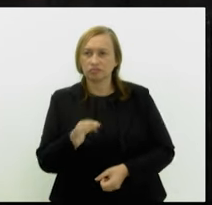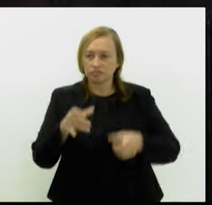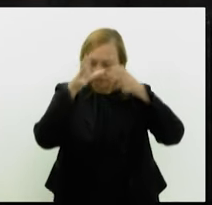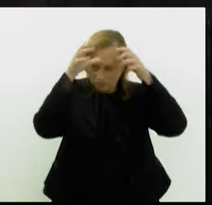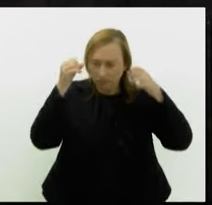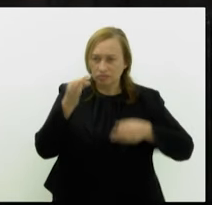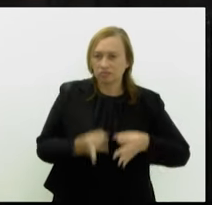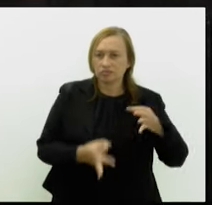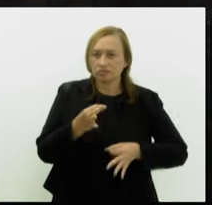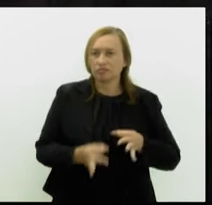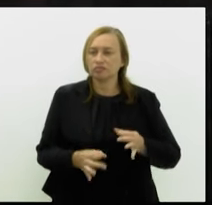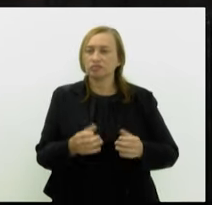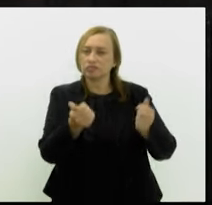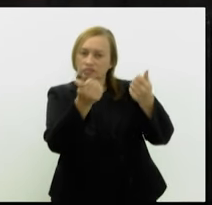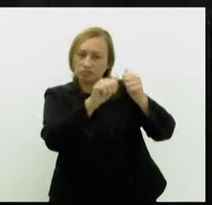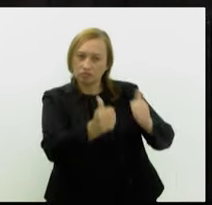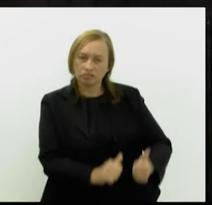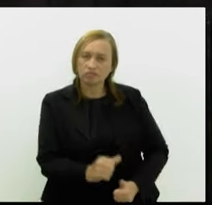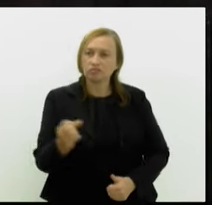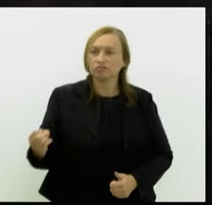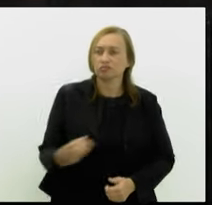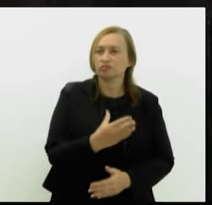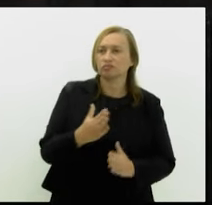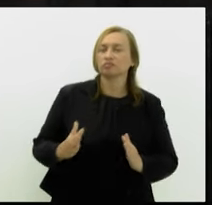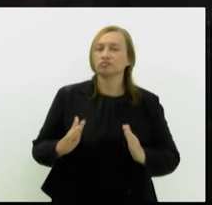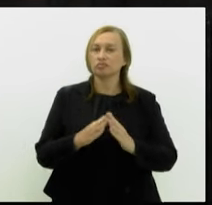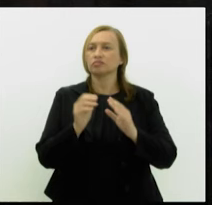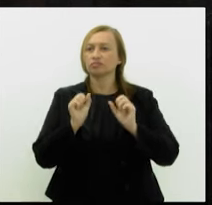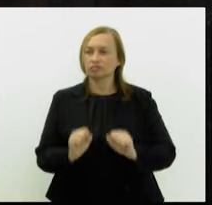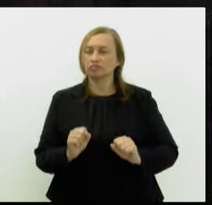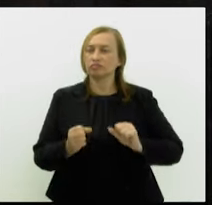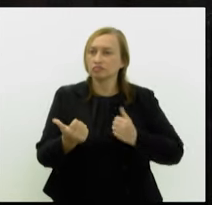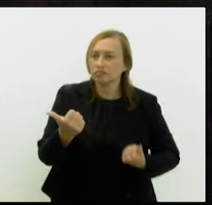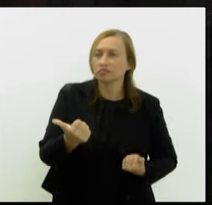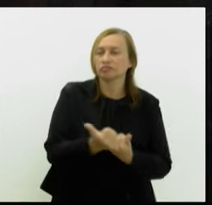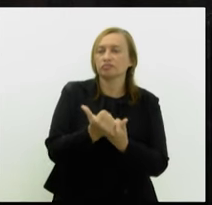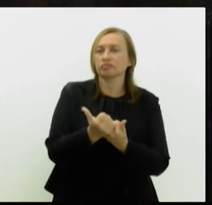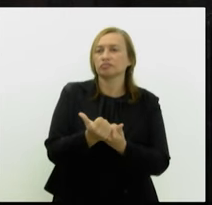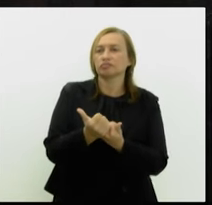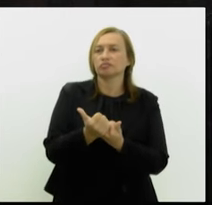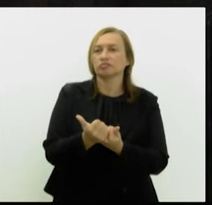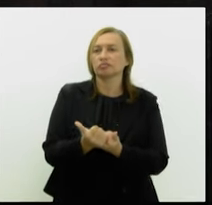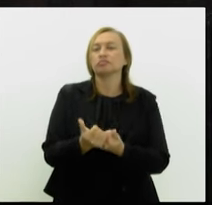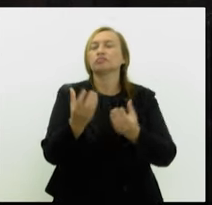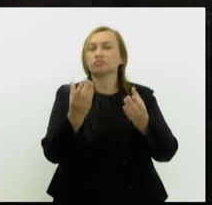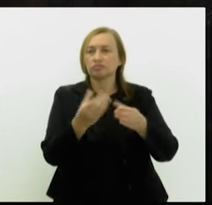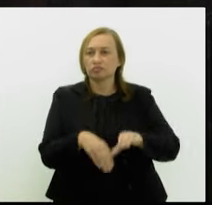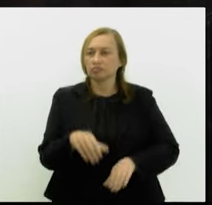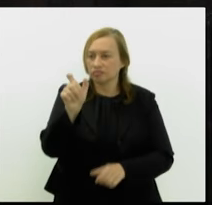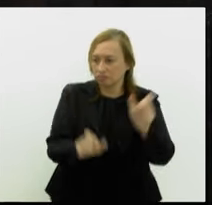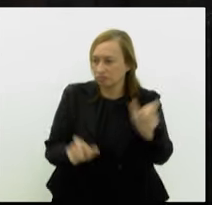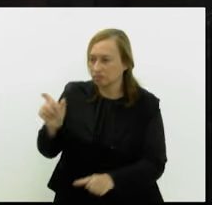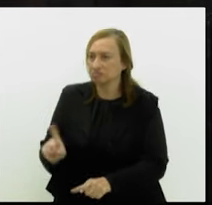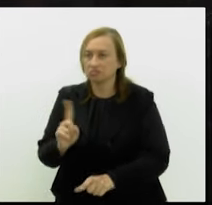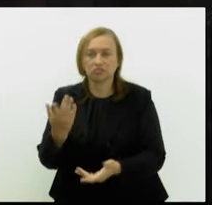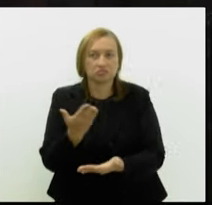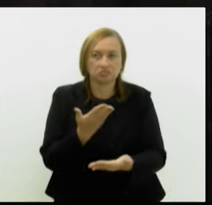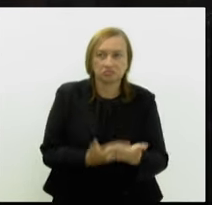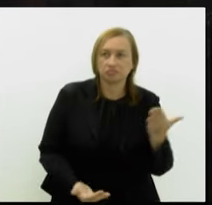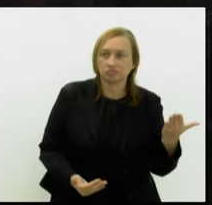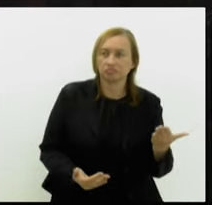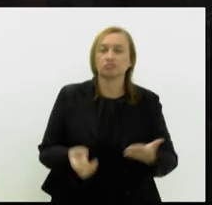nova avaliação sobre isso e que essa casa pode muito contribuir para que esses concursados não percam aí